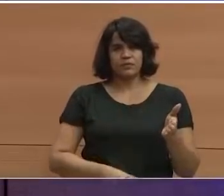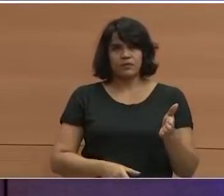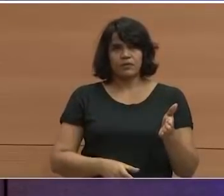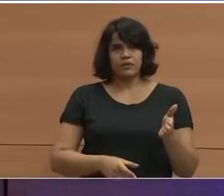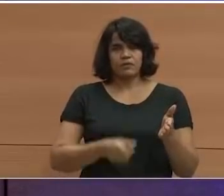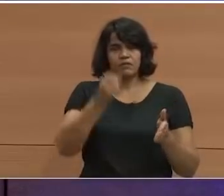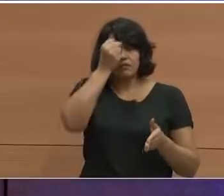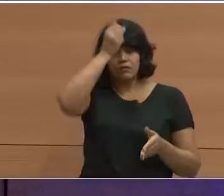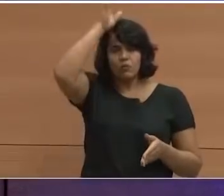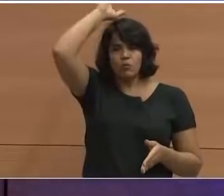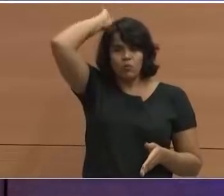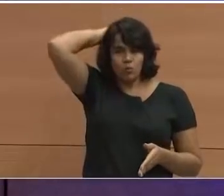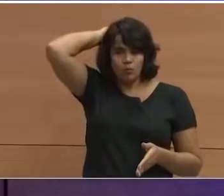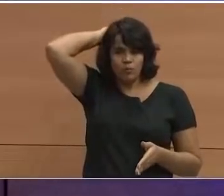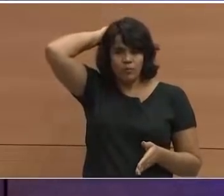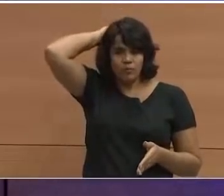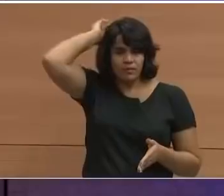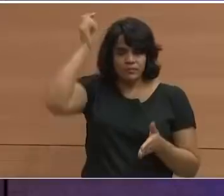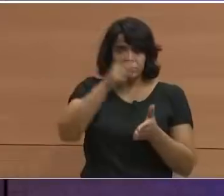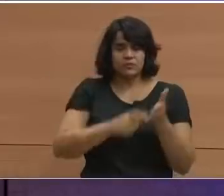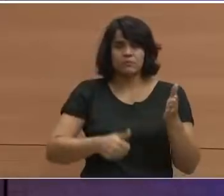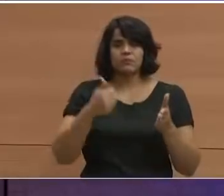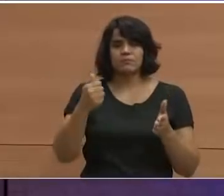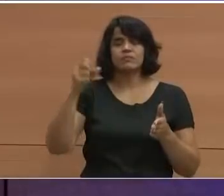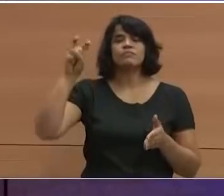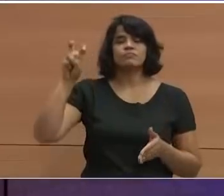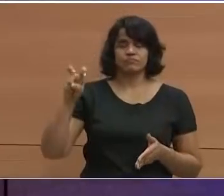15. Romanos 15.